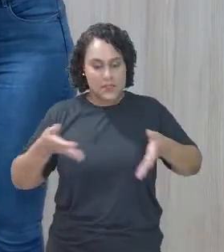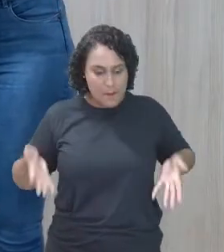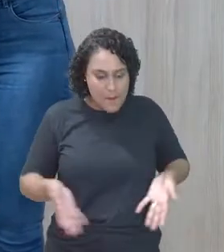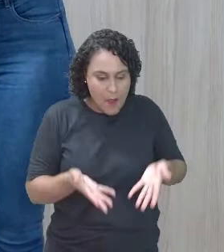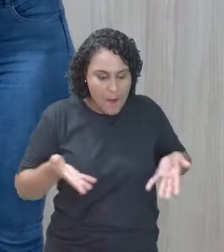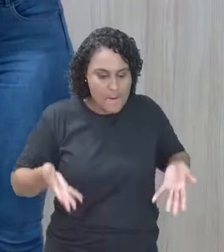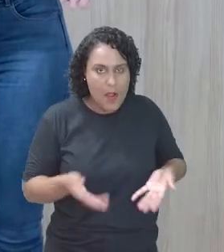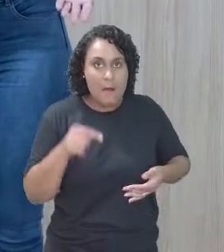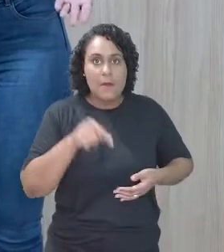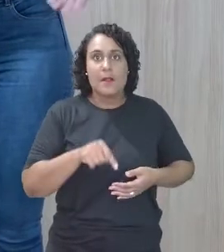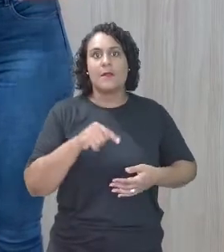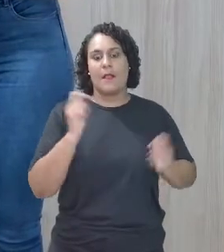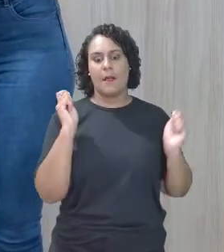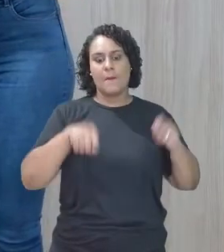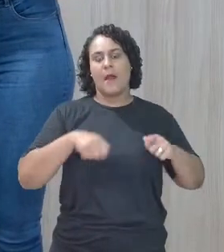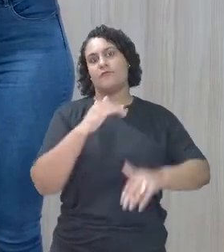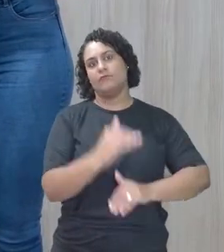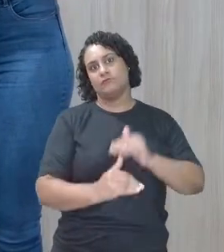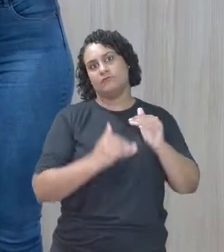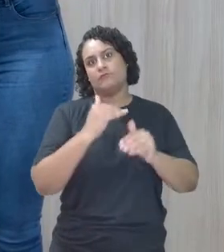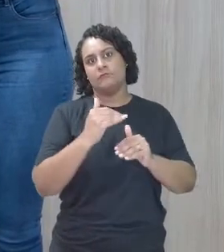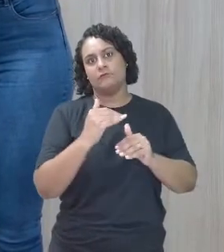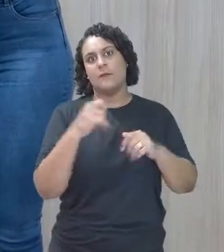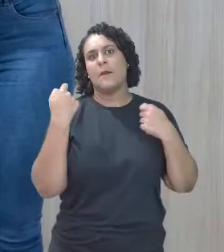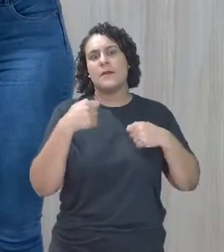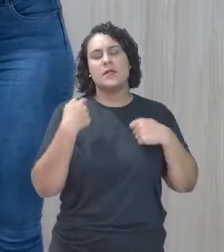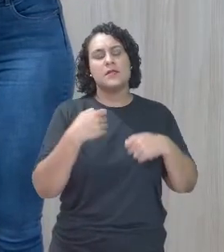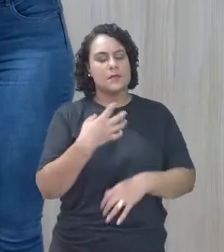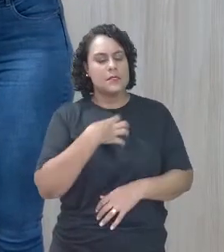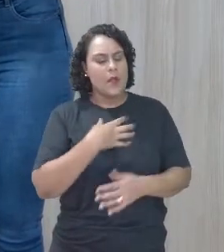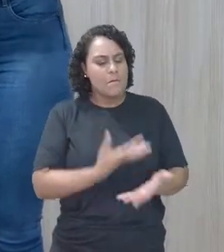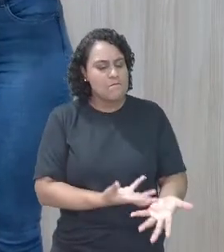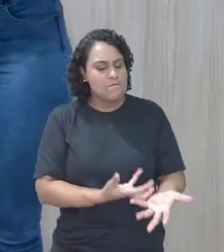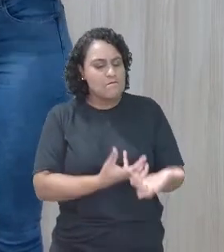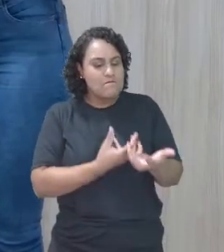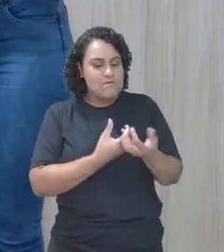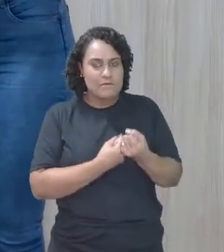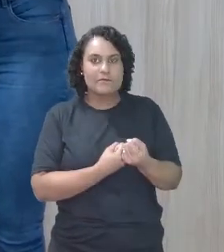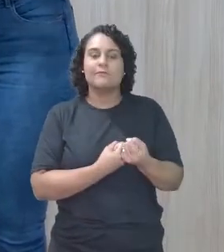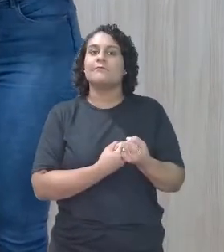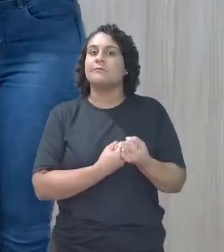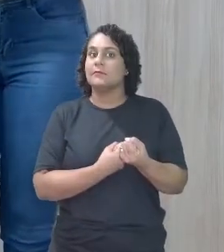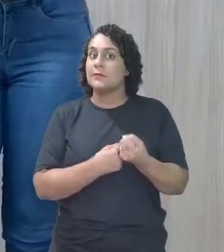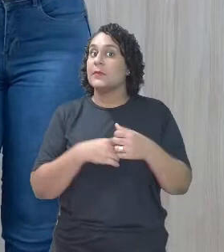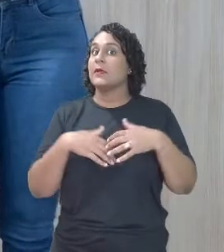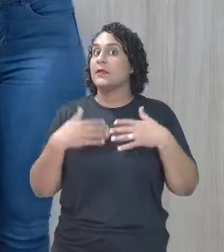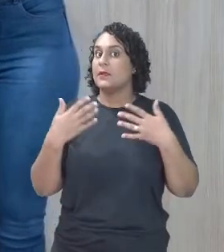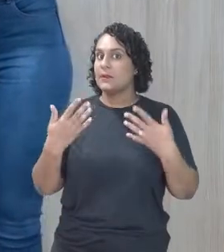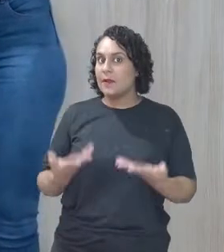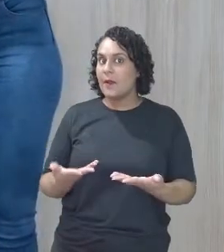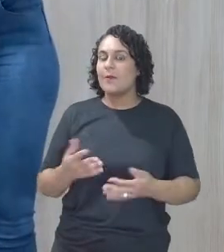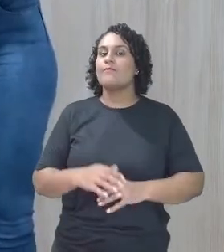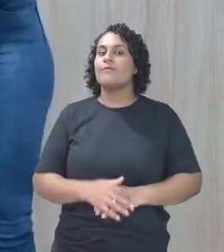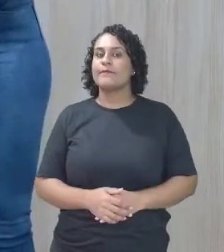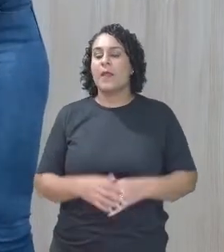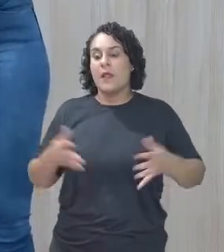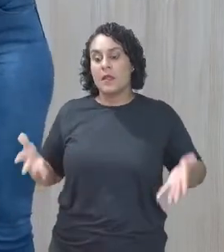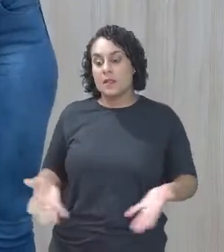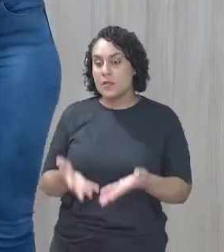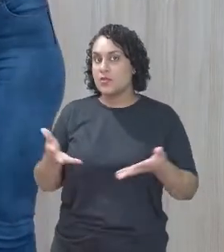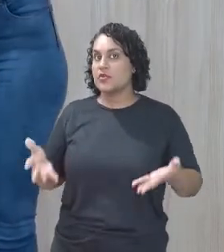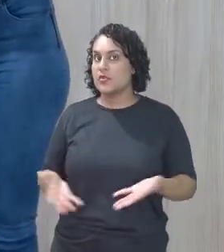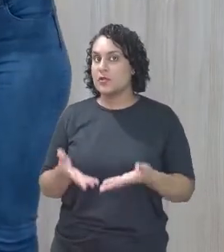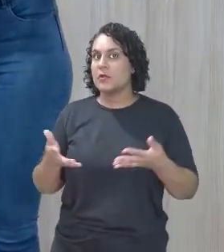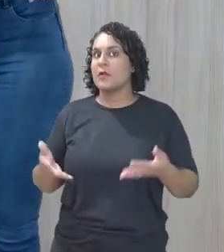para que elas possam se desenvolver. Elas precisam se sentir acolhidas. Então, a gente entende que essa esfera de estímulo,